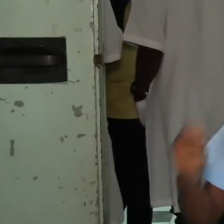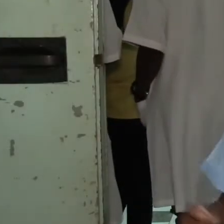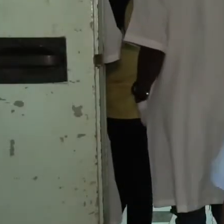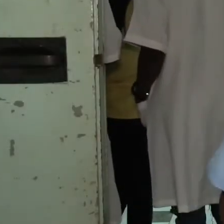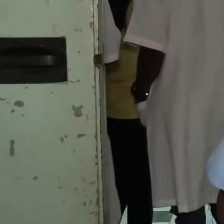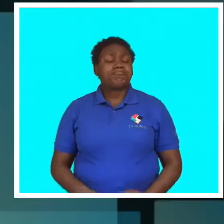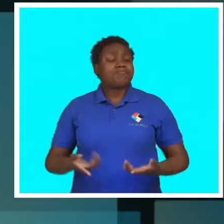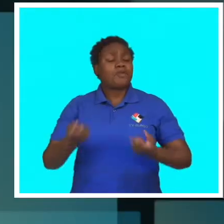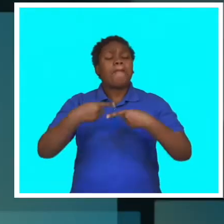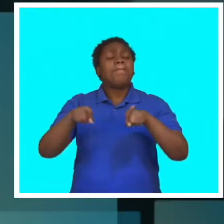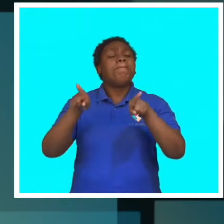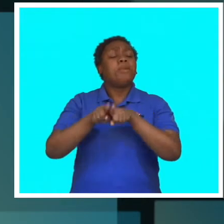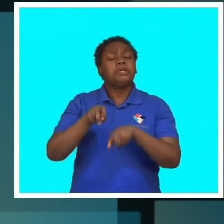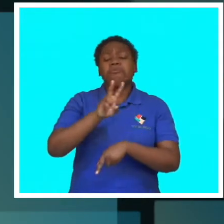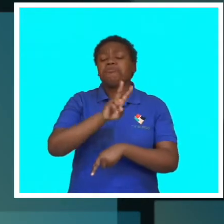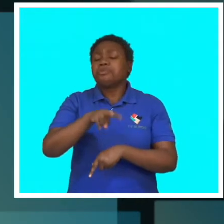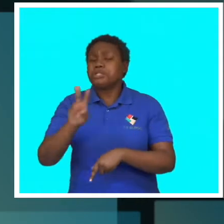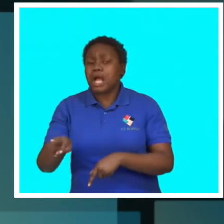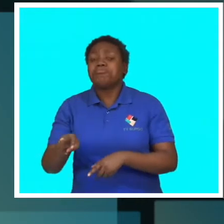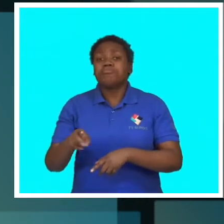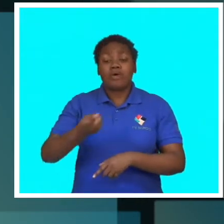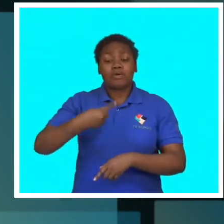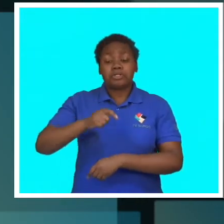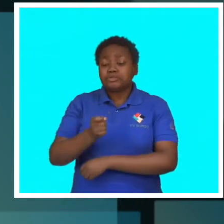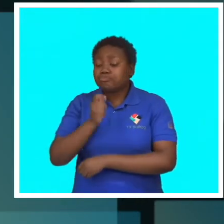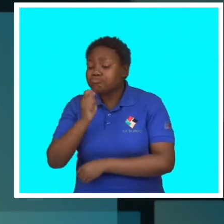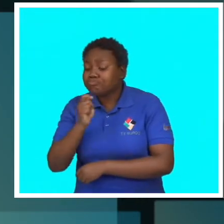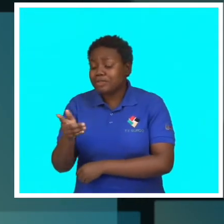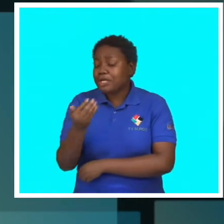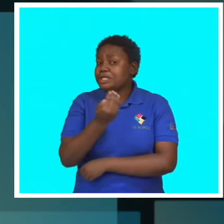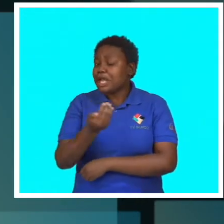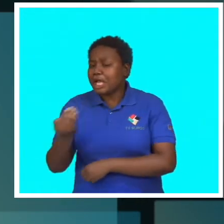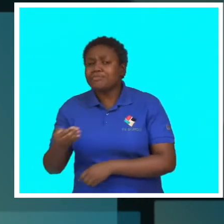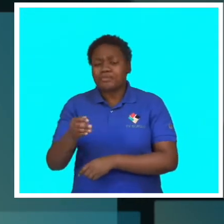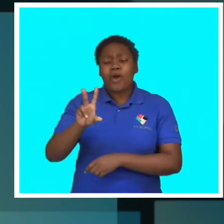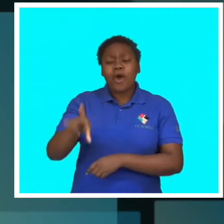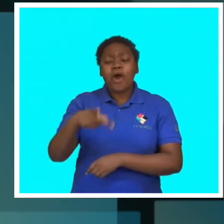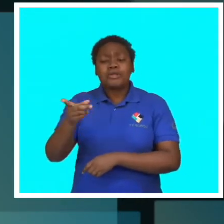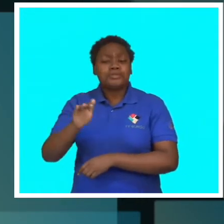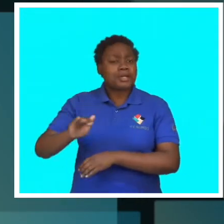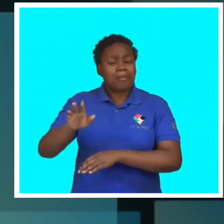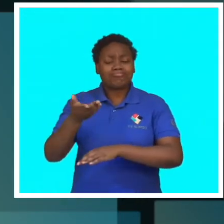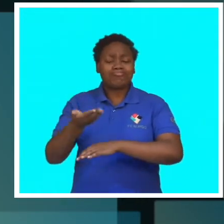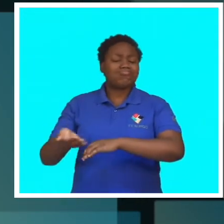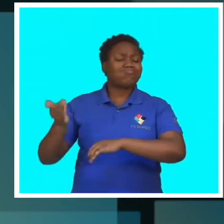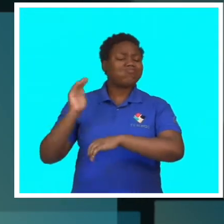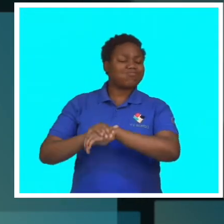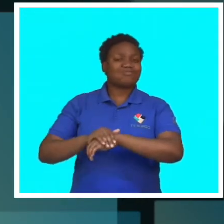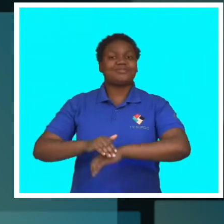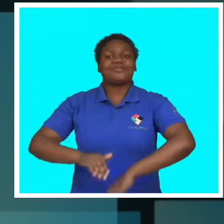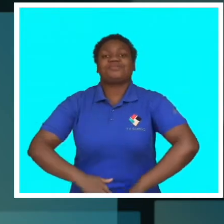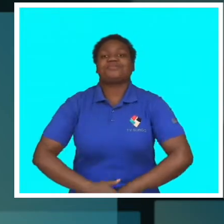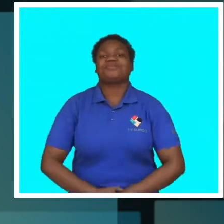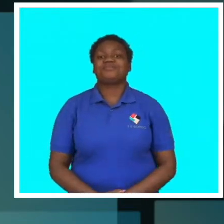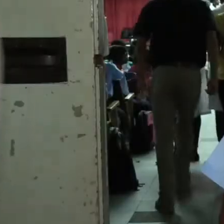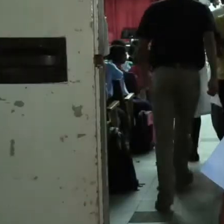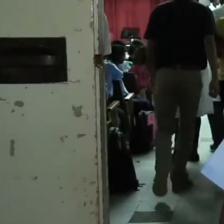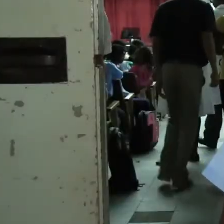dia de festa. Mesmo depois de visitar uma instituição de mídia, as crianças revelaram simpatia com outras áreas